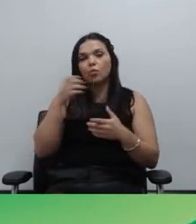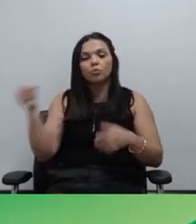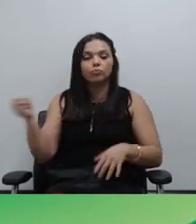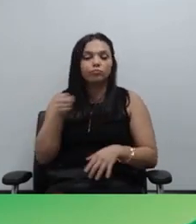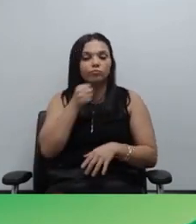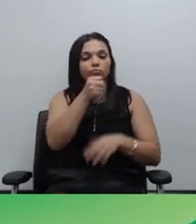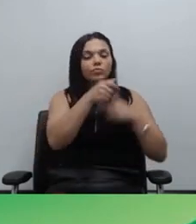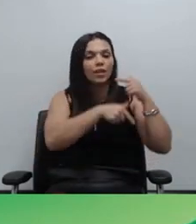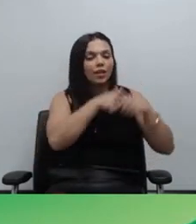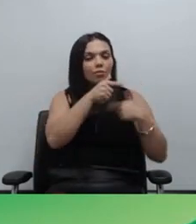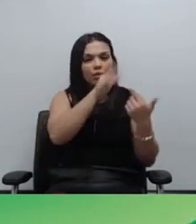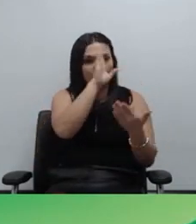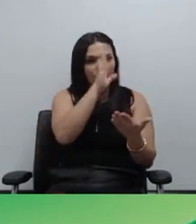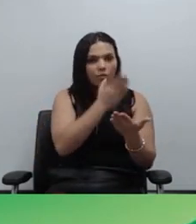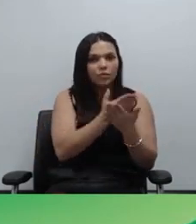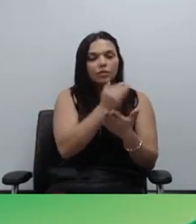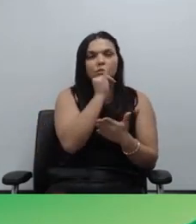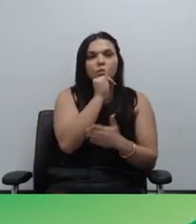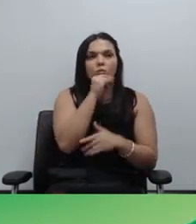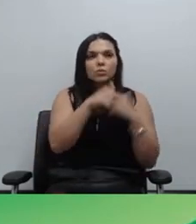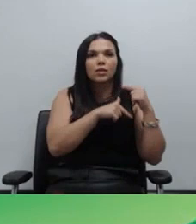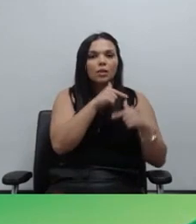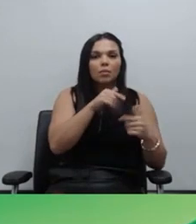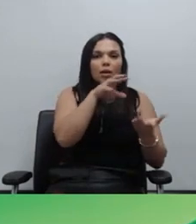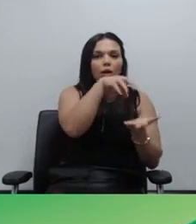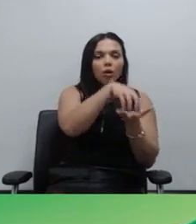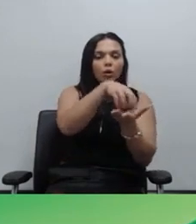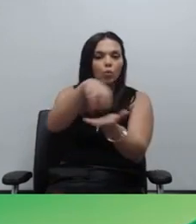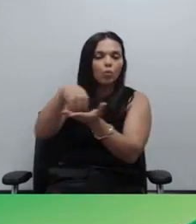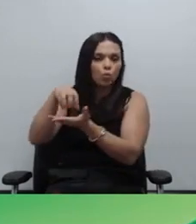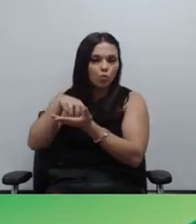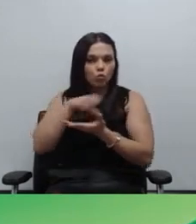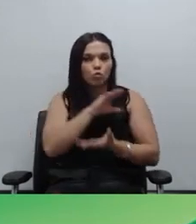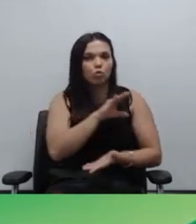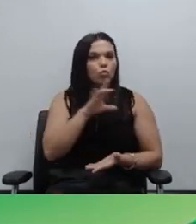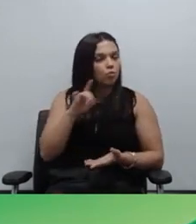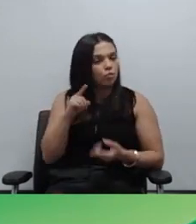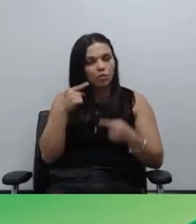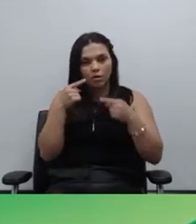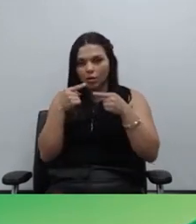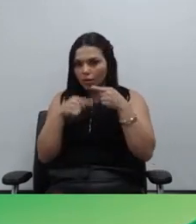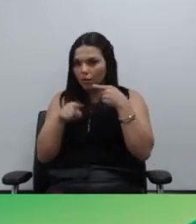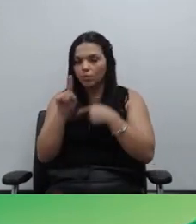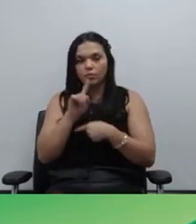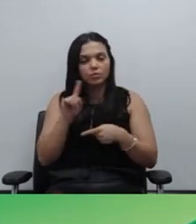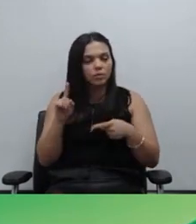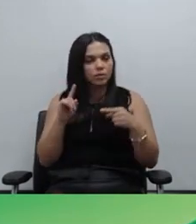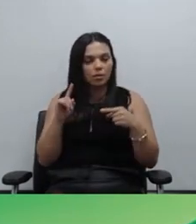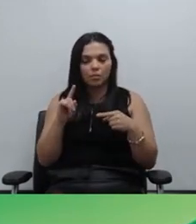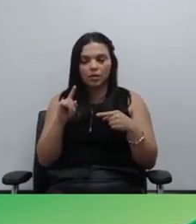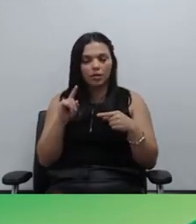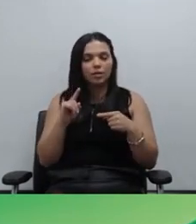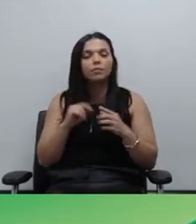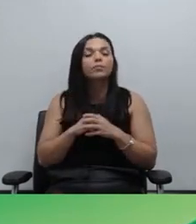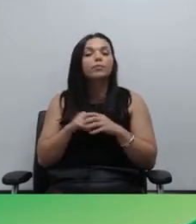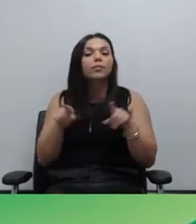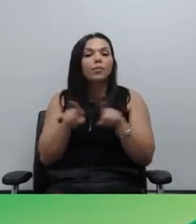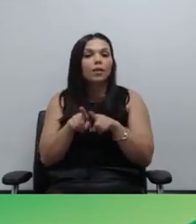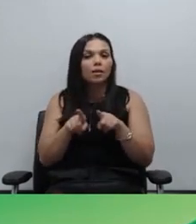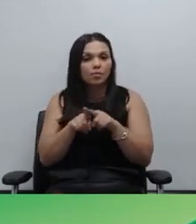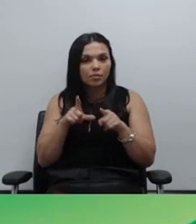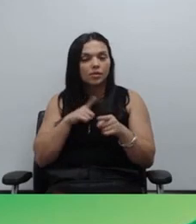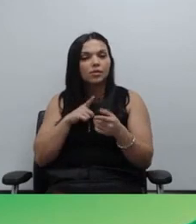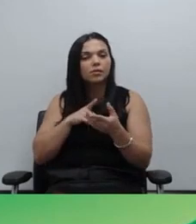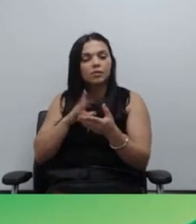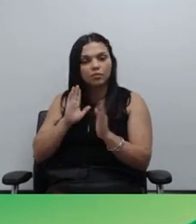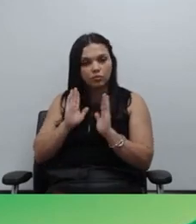caso dos coordenadores dos núcleos especializados, não se aplica na hipótese. Eu ressalto que houve manifestação